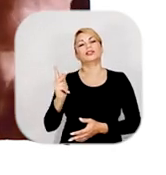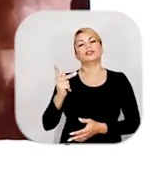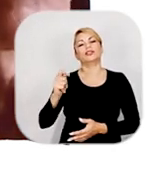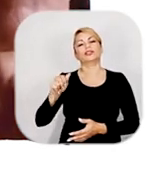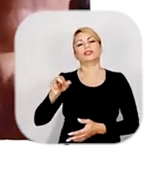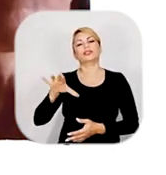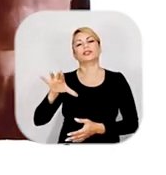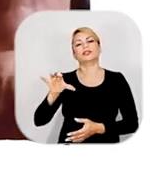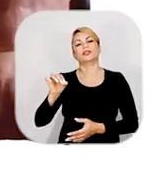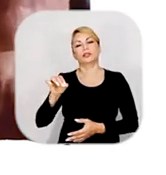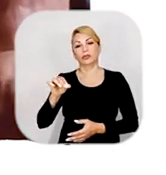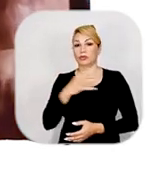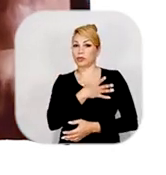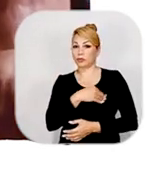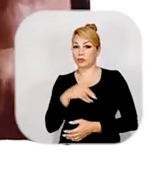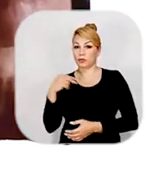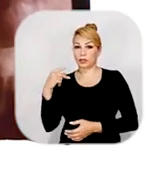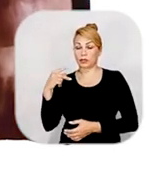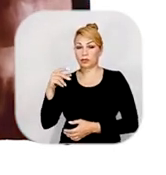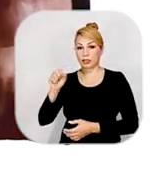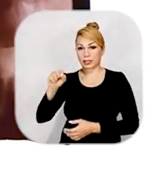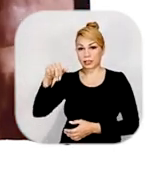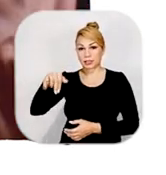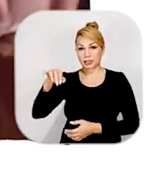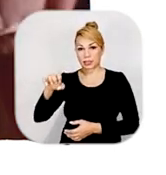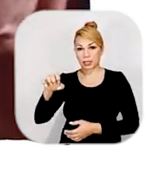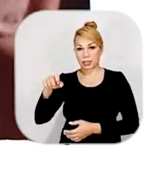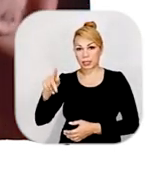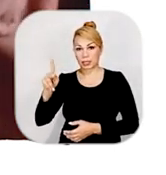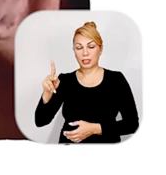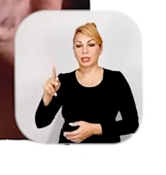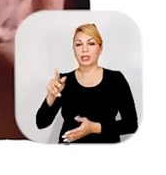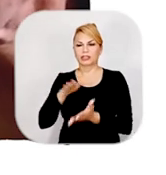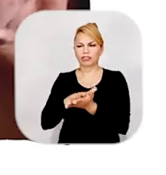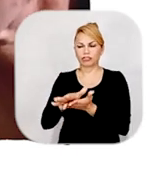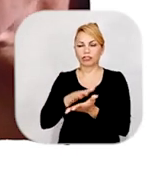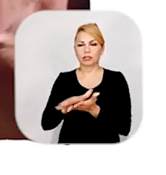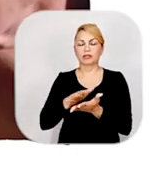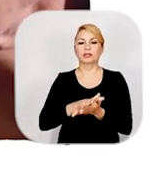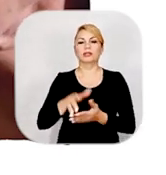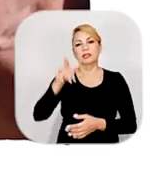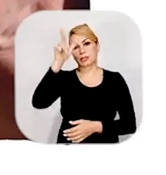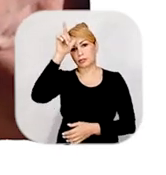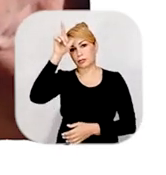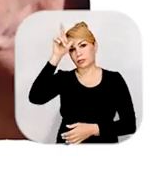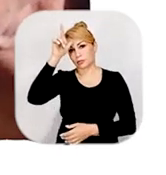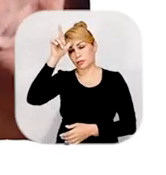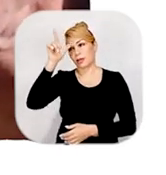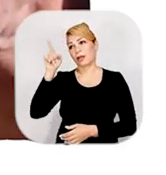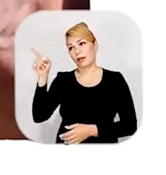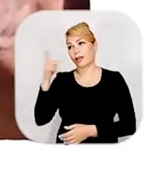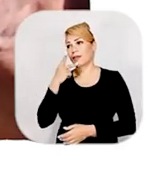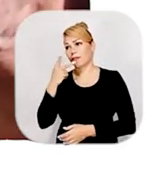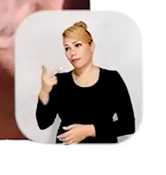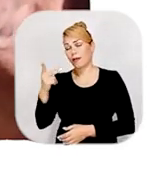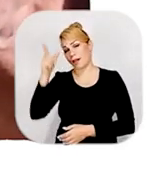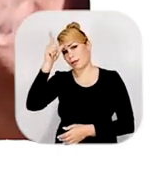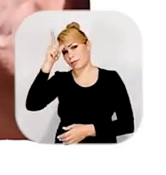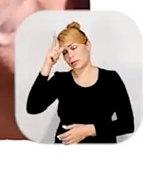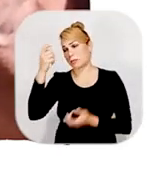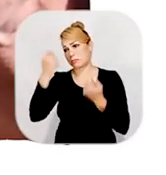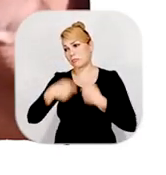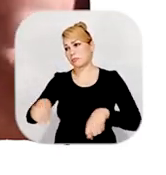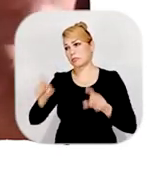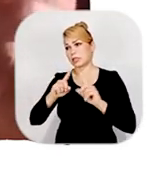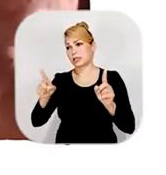E eles têm várias publicações, mas assim, como na Alemanha as pessoas falam alemão, não era preciso você republicar isso, porque